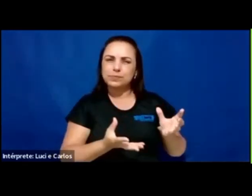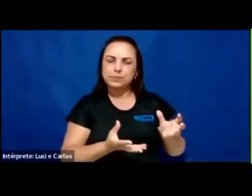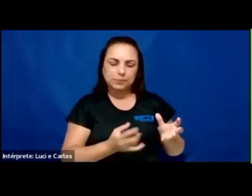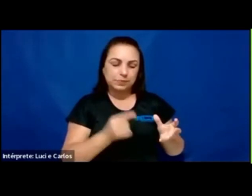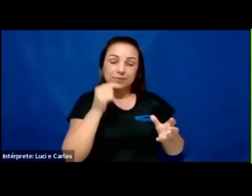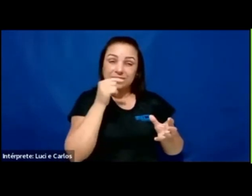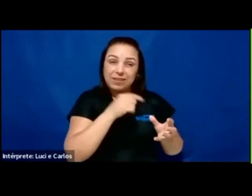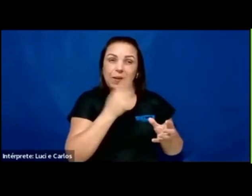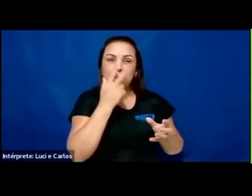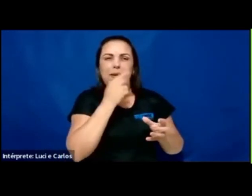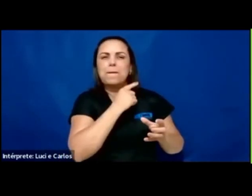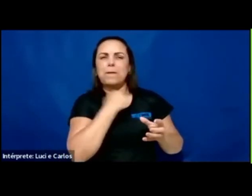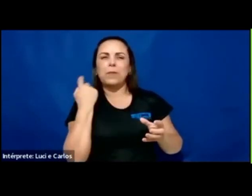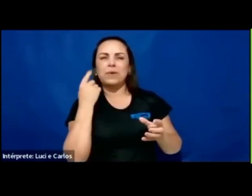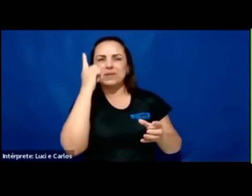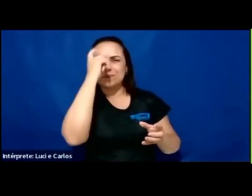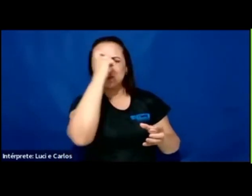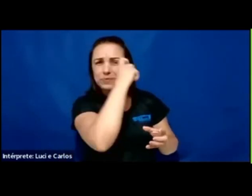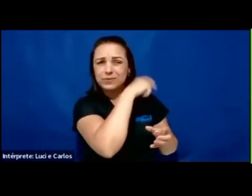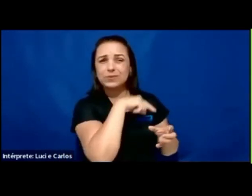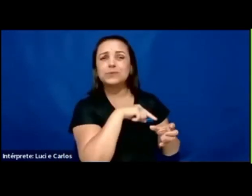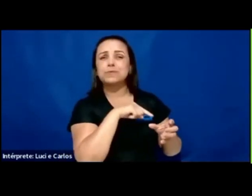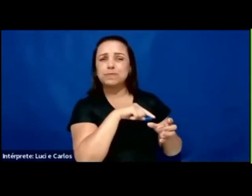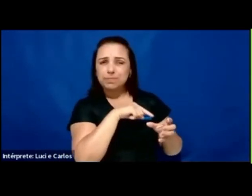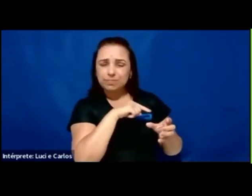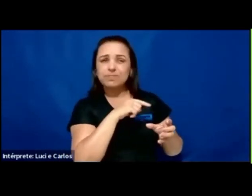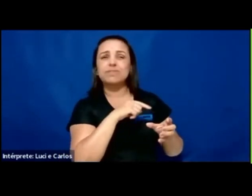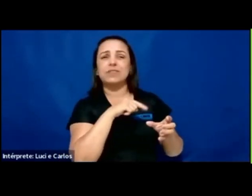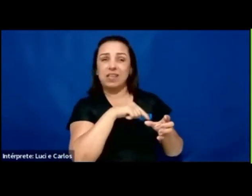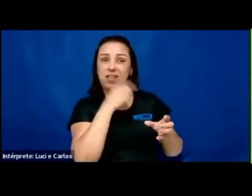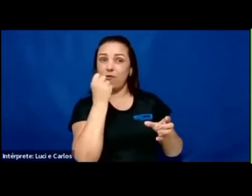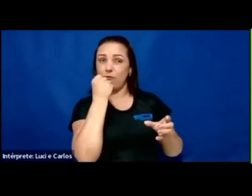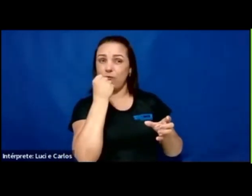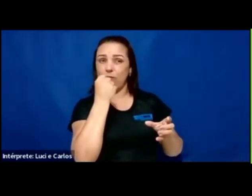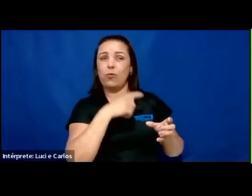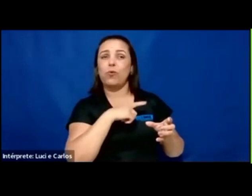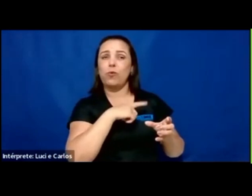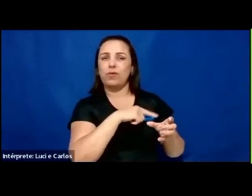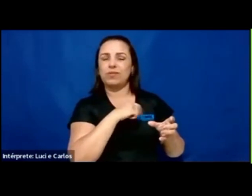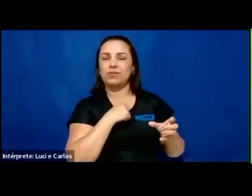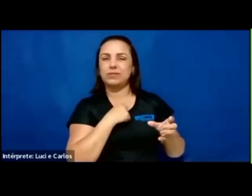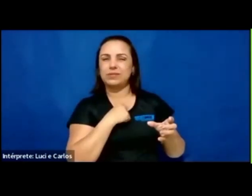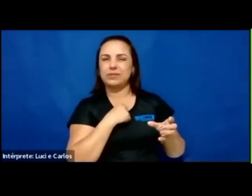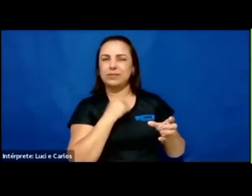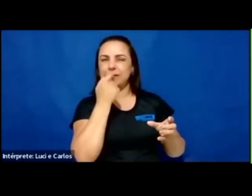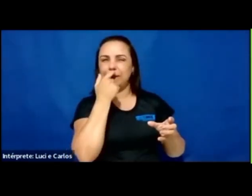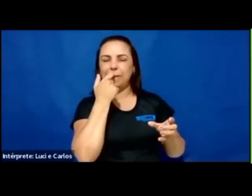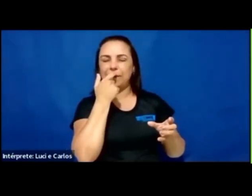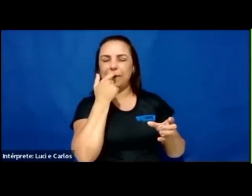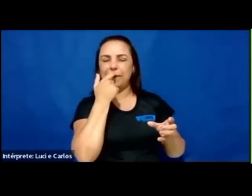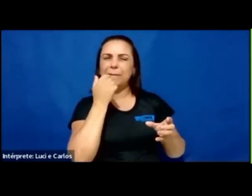só. Então, se a gente parar para analisar isso, um exemplo de imortalidade a gente tem. Mas só que, Sunai, como é que a gente